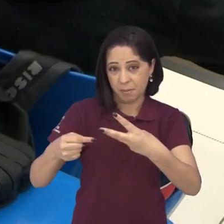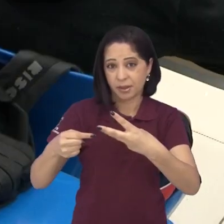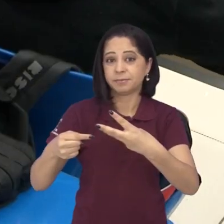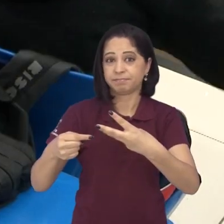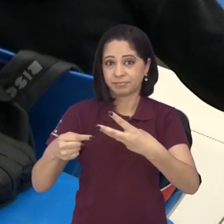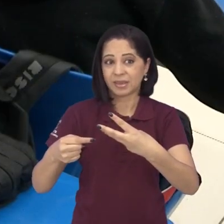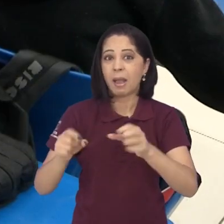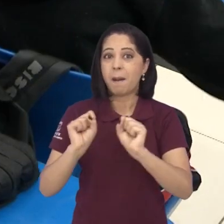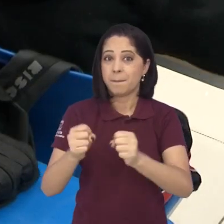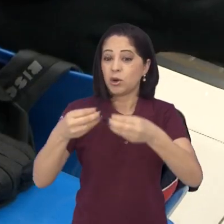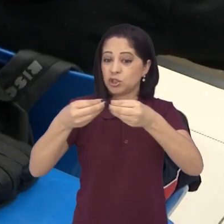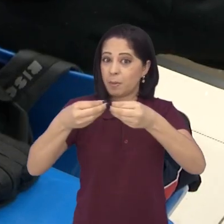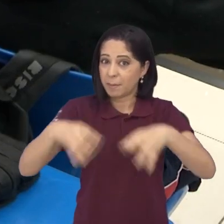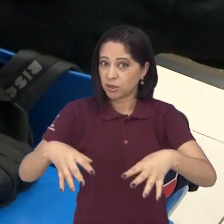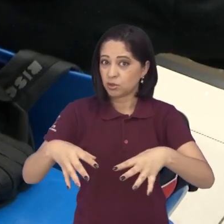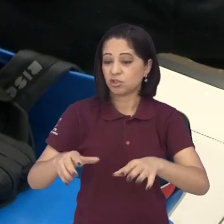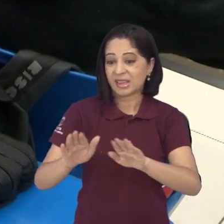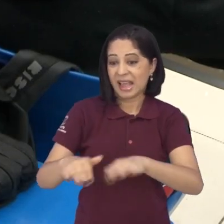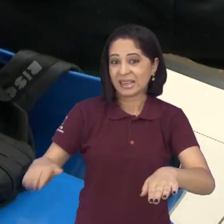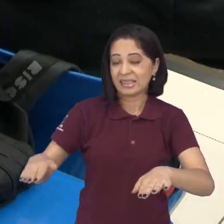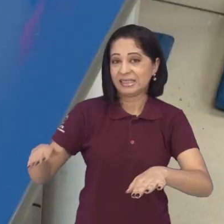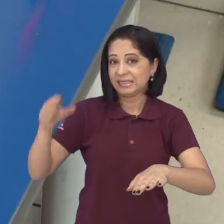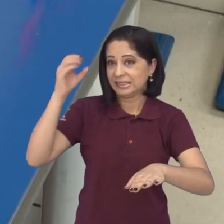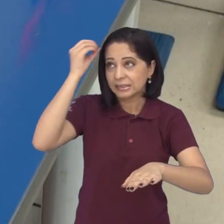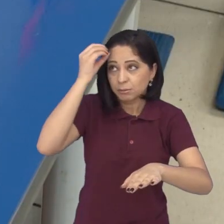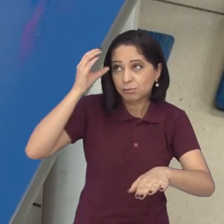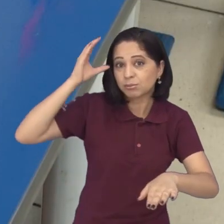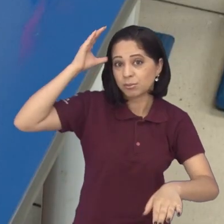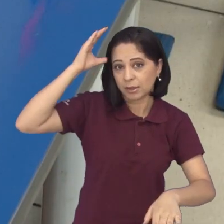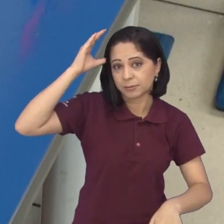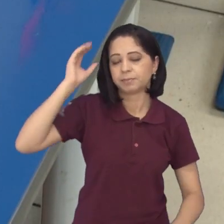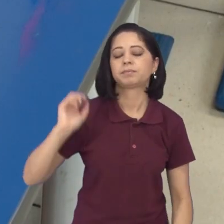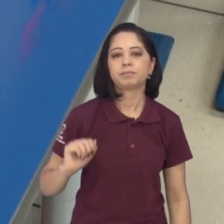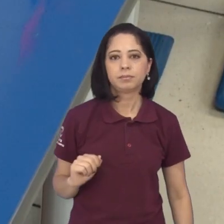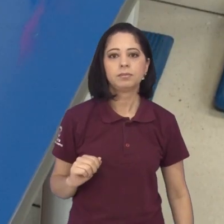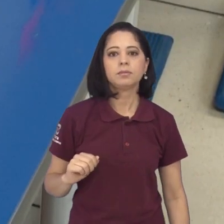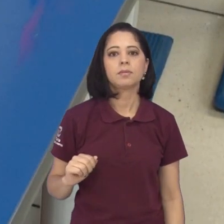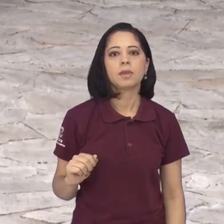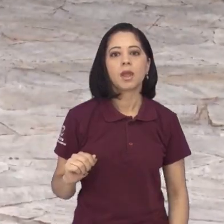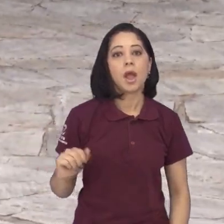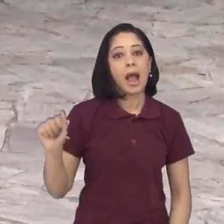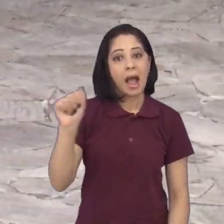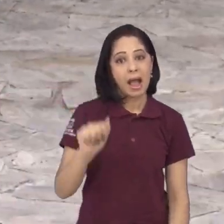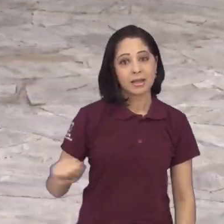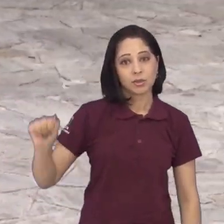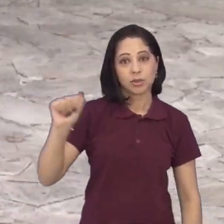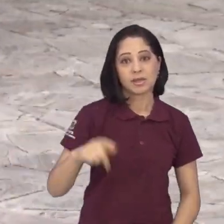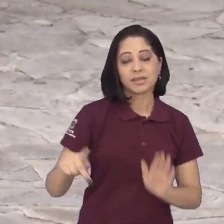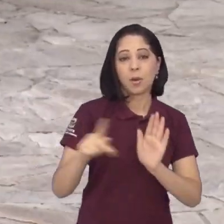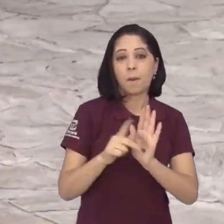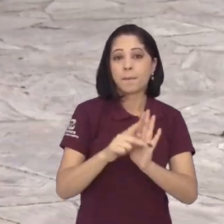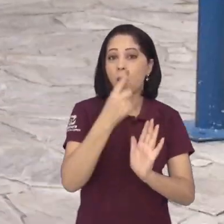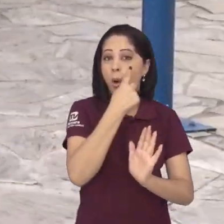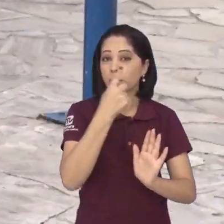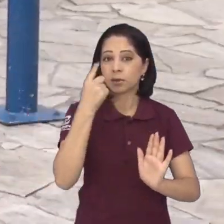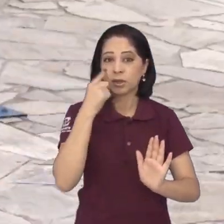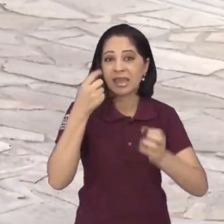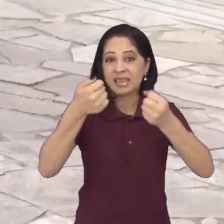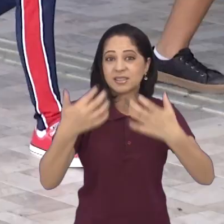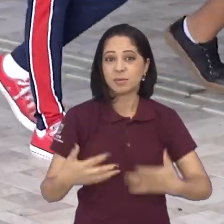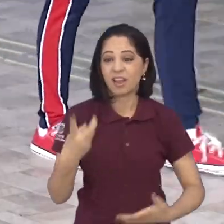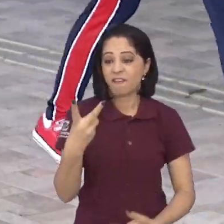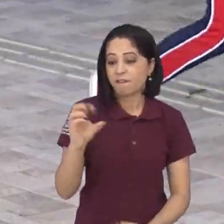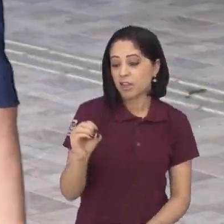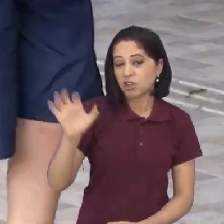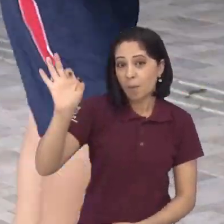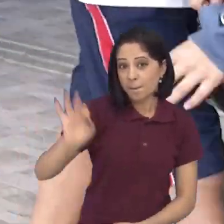miopia, astigmatismo e estrabismo, que podem prejudicar o desempenho escolar. Estimativas do Conselho Brasileiro de